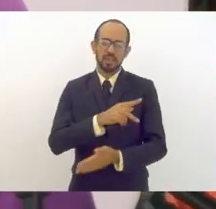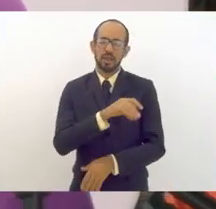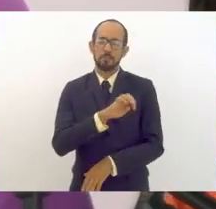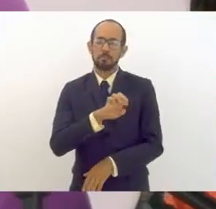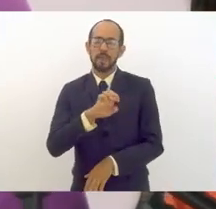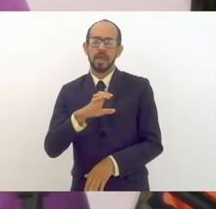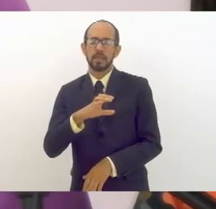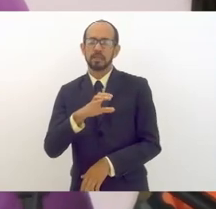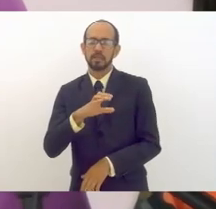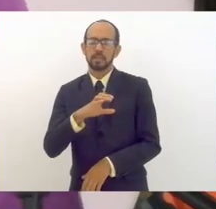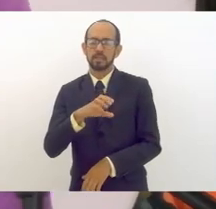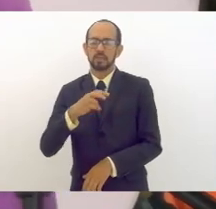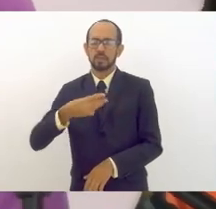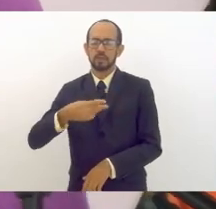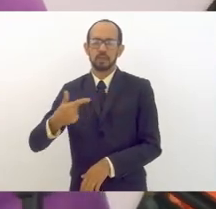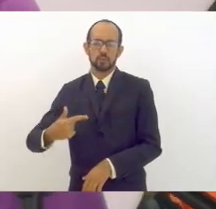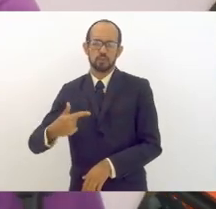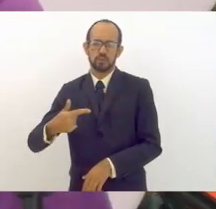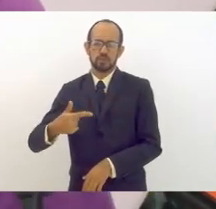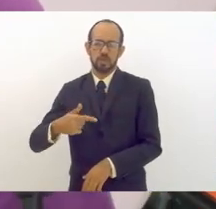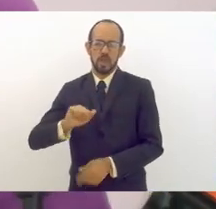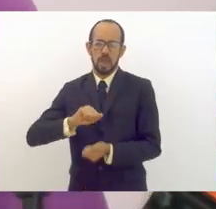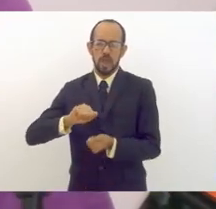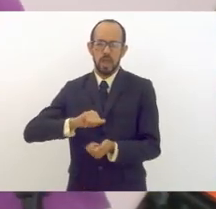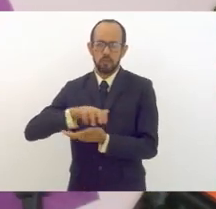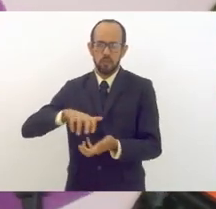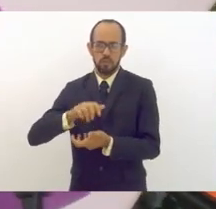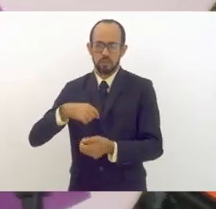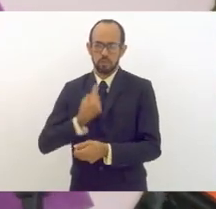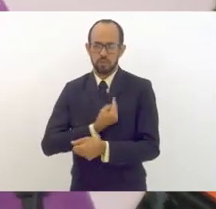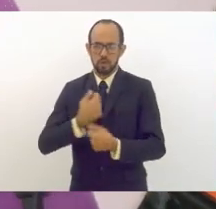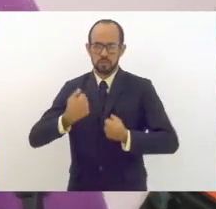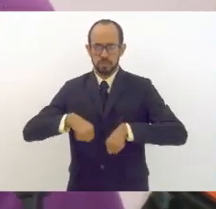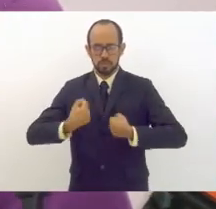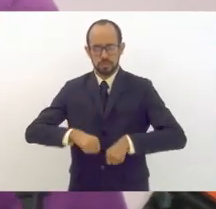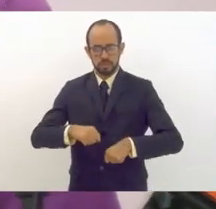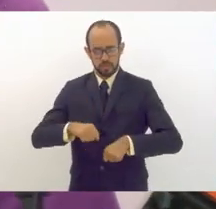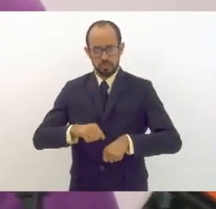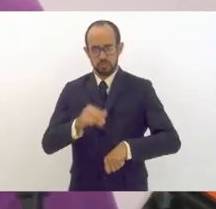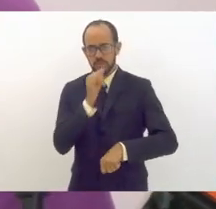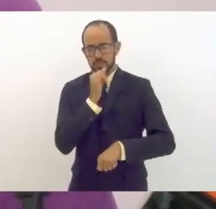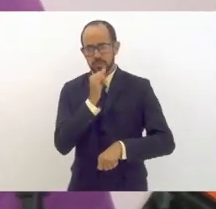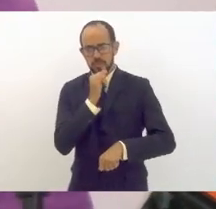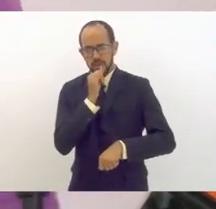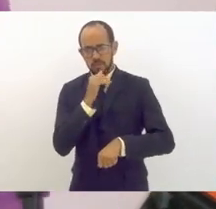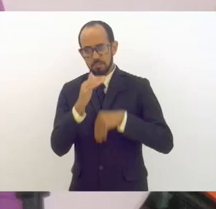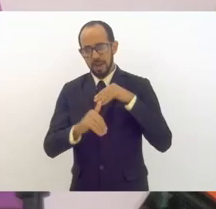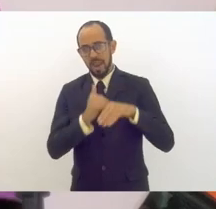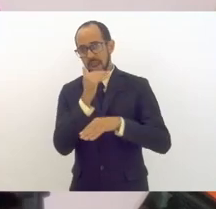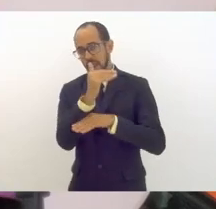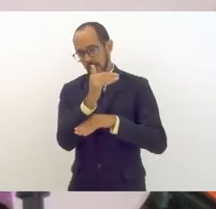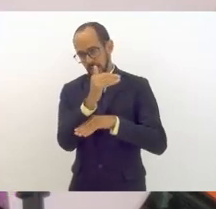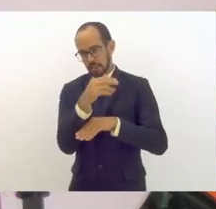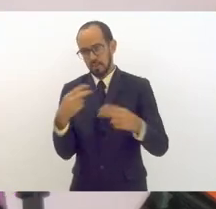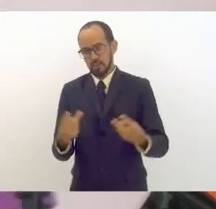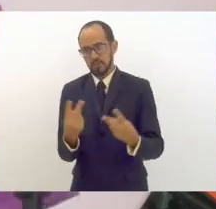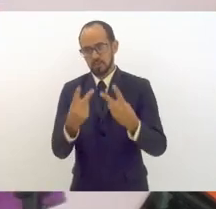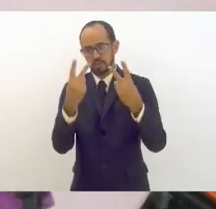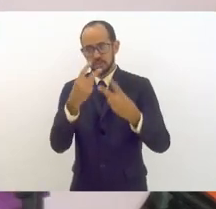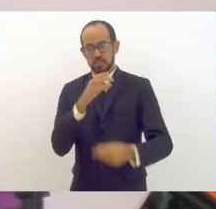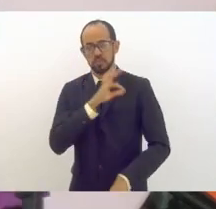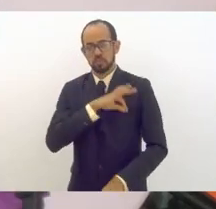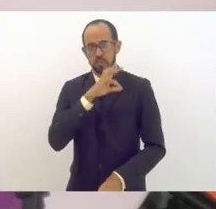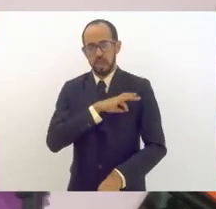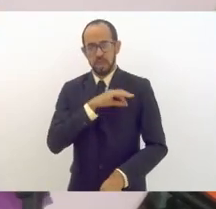etc. As reformas administrativas que nós precisamos, por exemplo, além da valorização salarial, é, por exemplo,